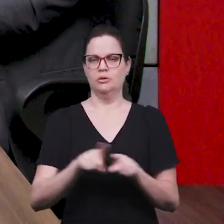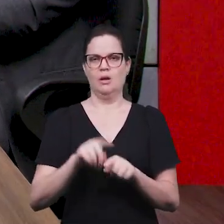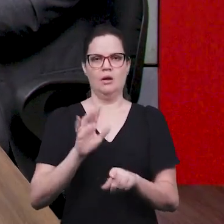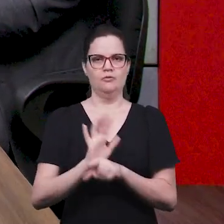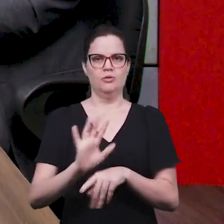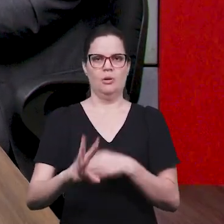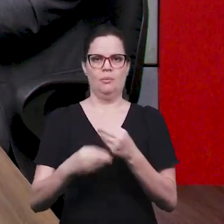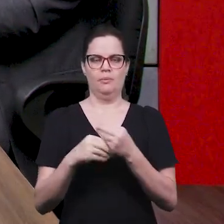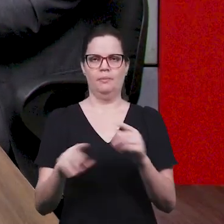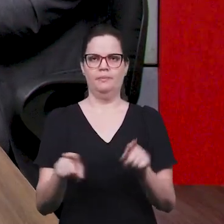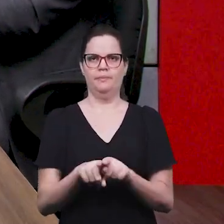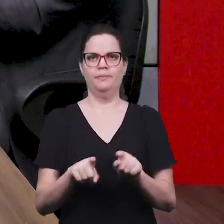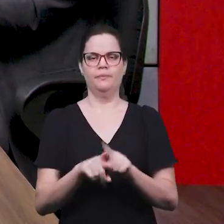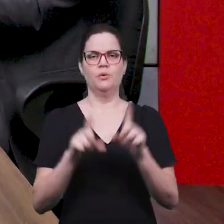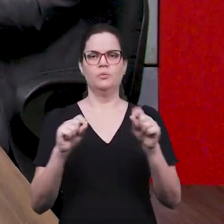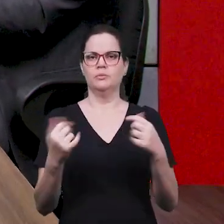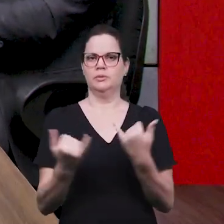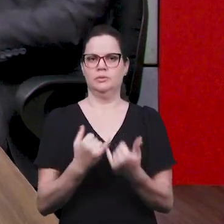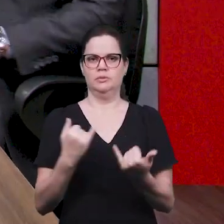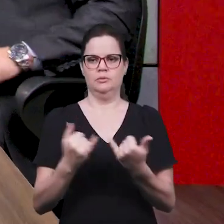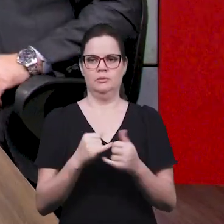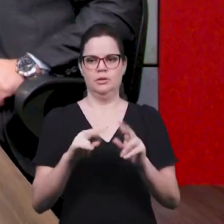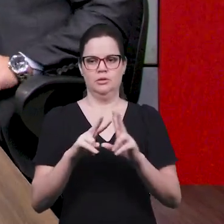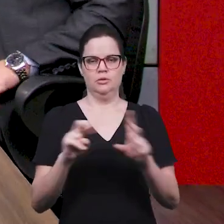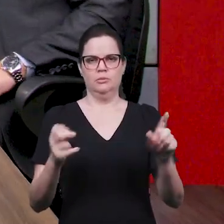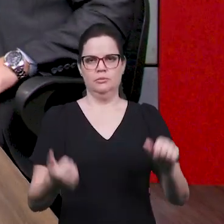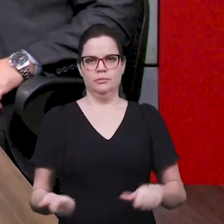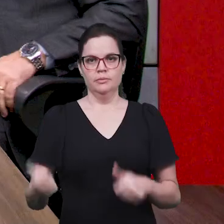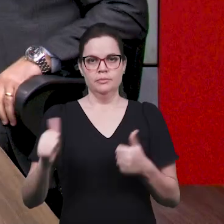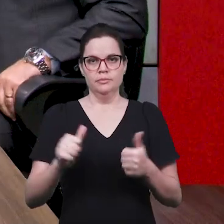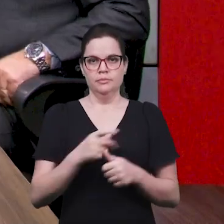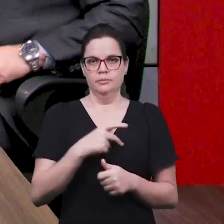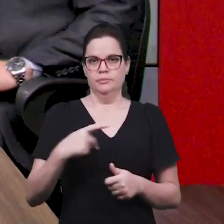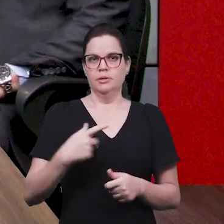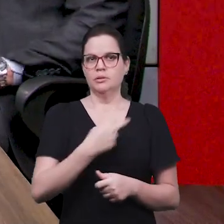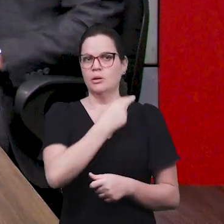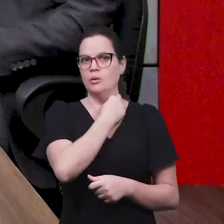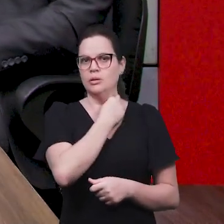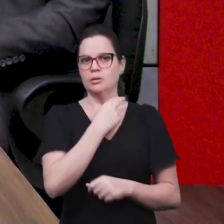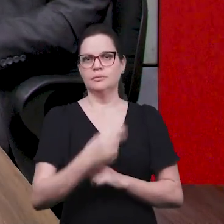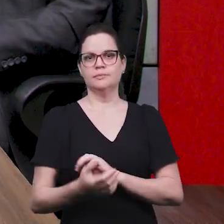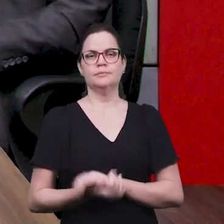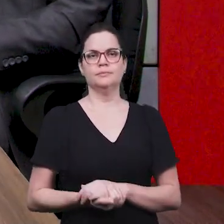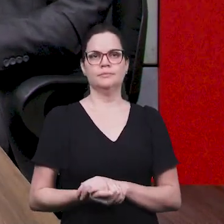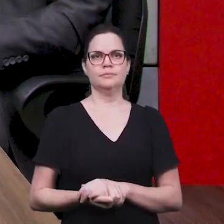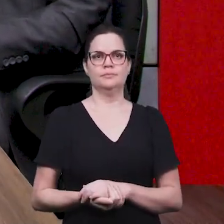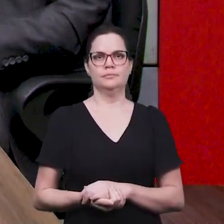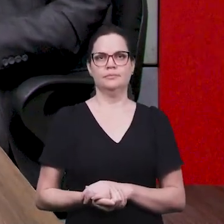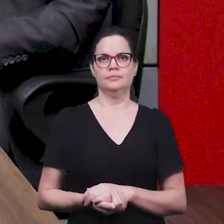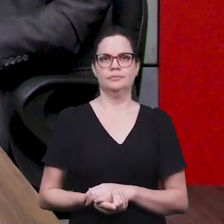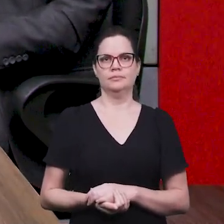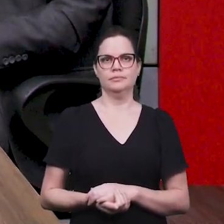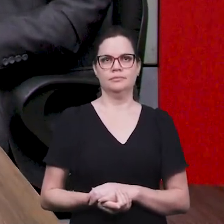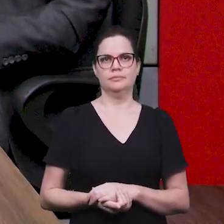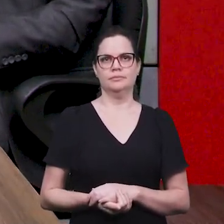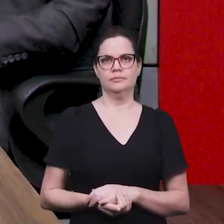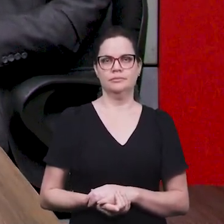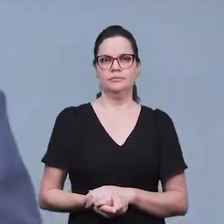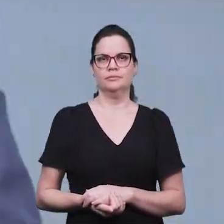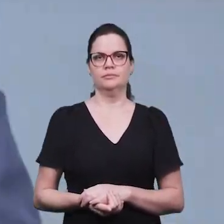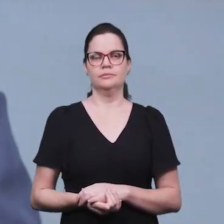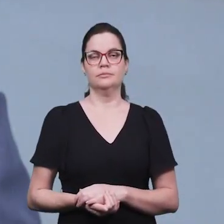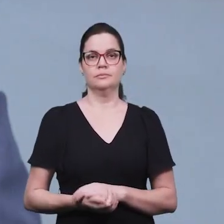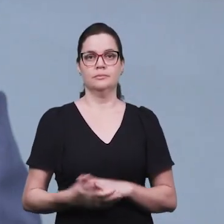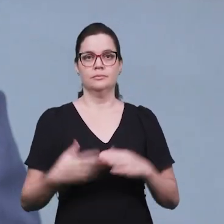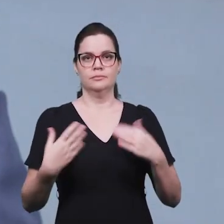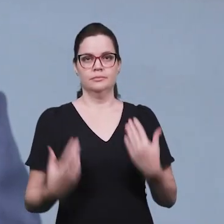pouco isso que foi a semelhança dos batismos ali. Pastor Ranieri. Pois não, pastor Juliano. Então, o